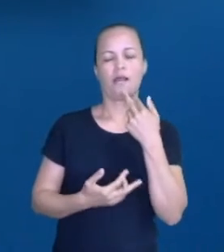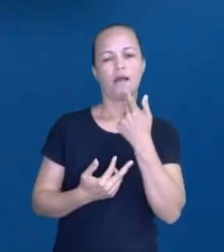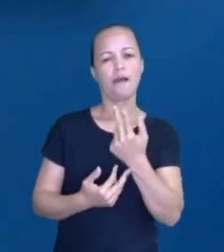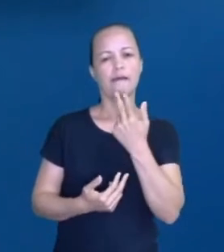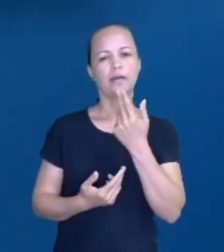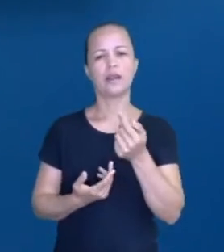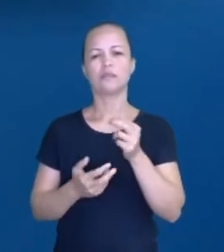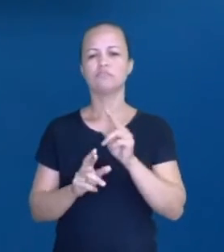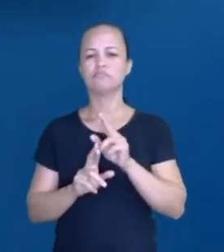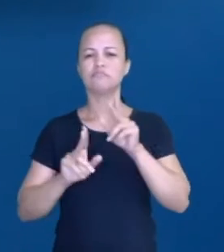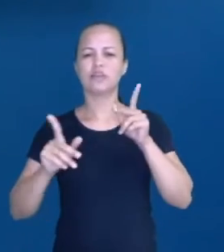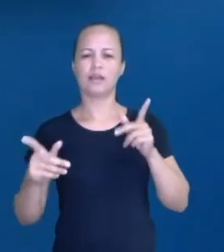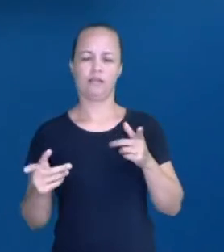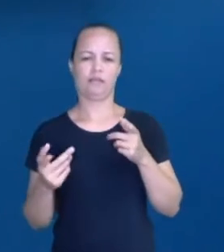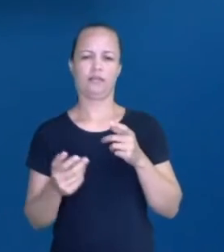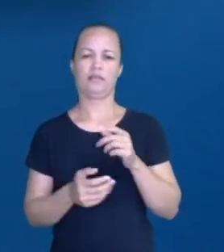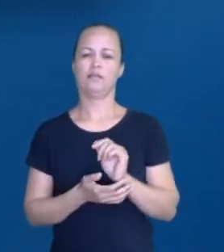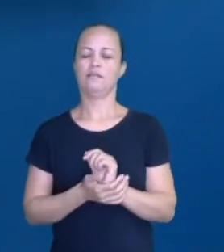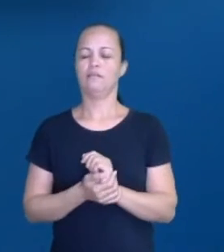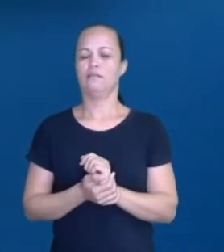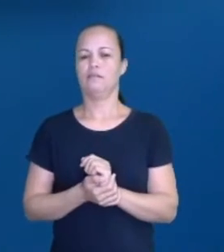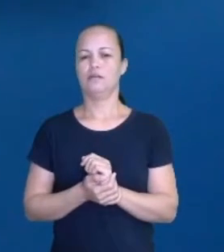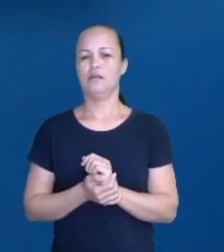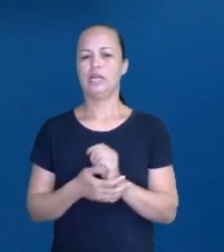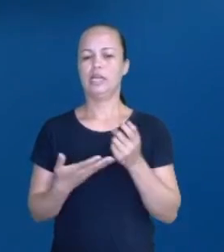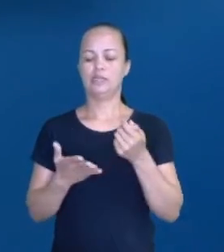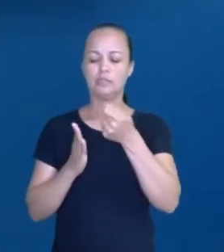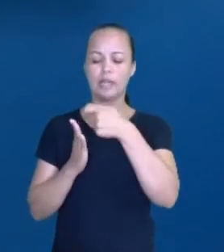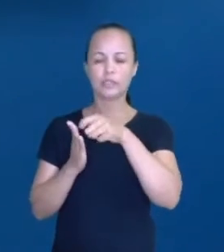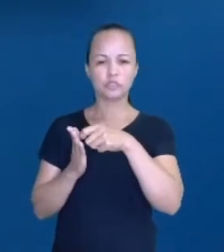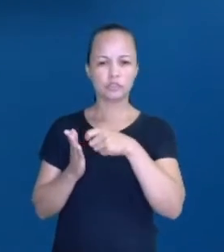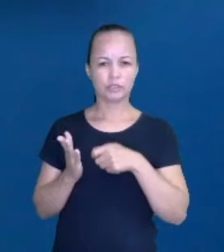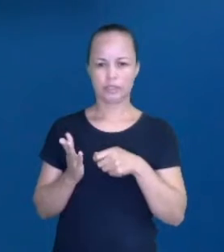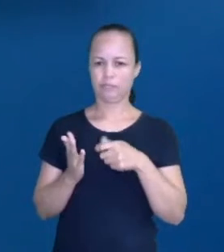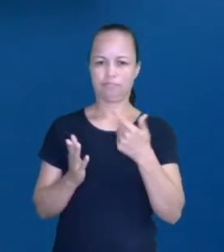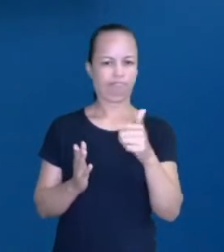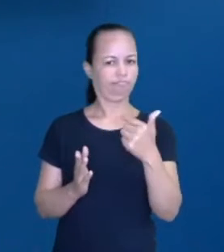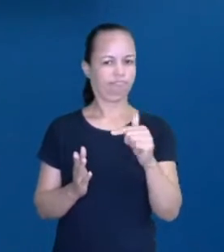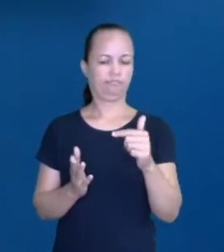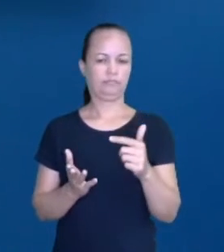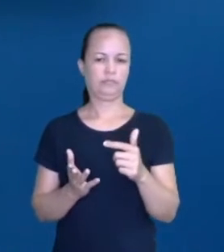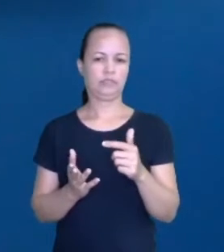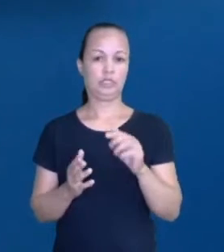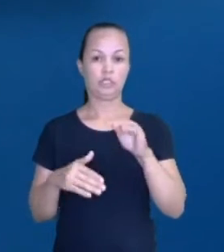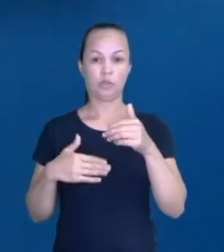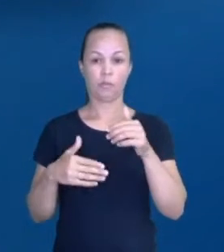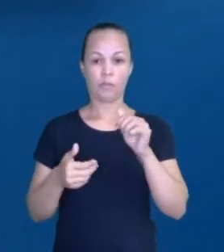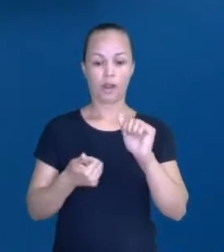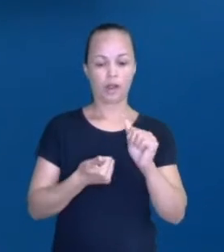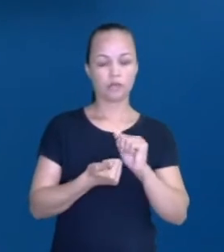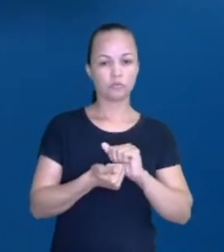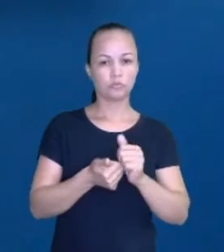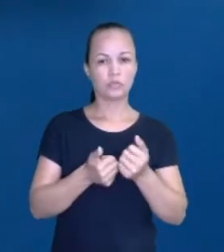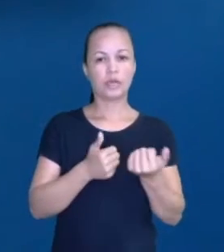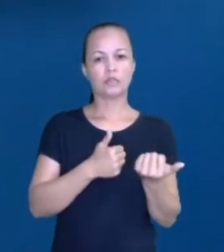a entonação. Na escrita não tem isso. Então, para